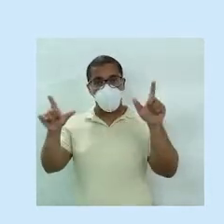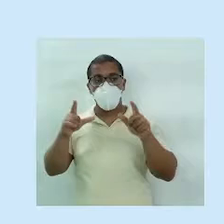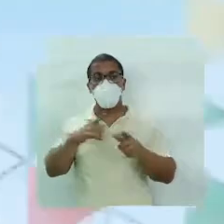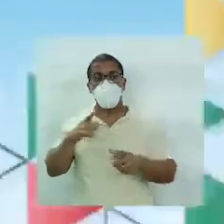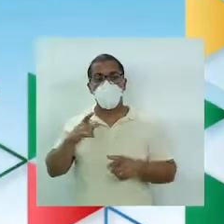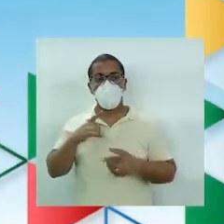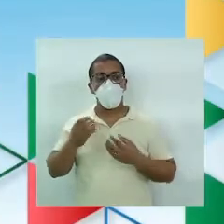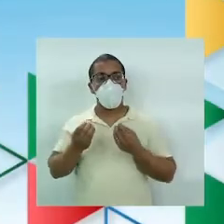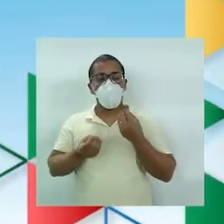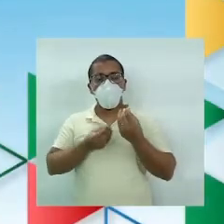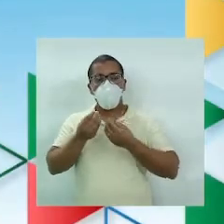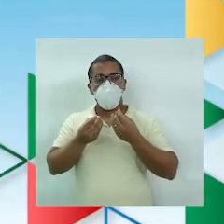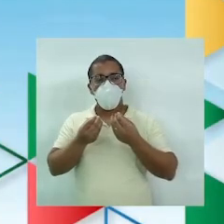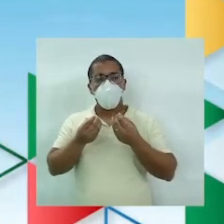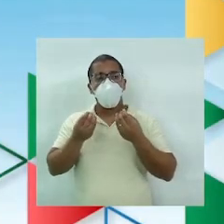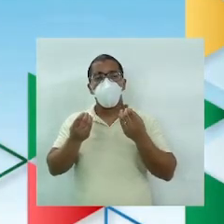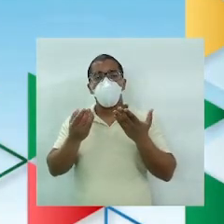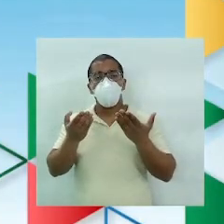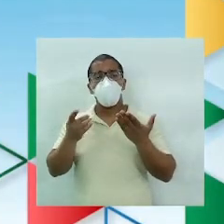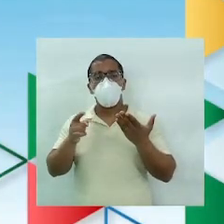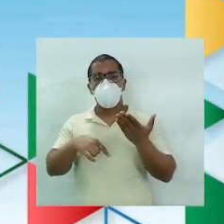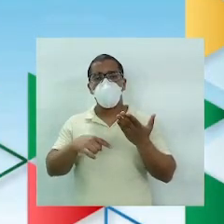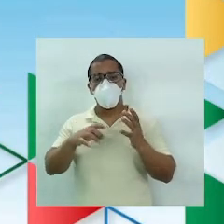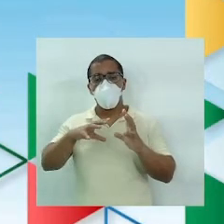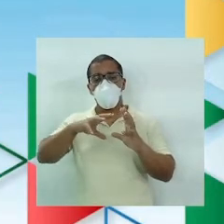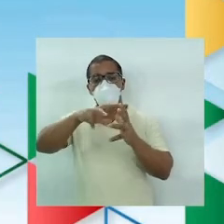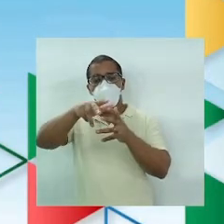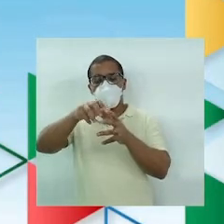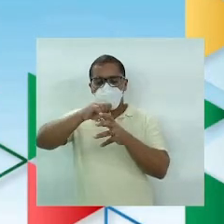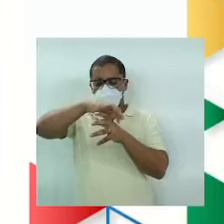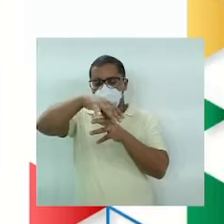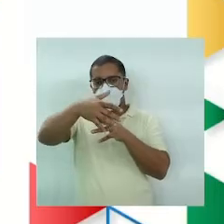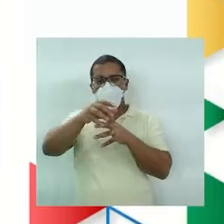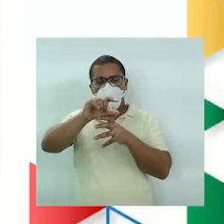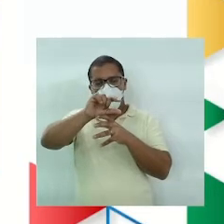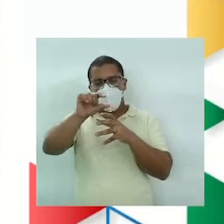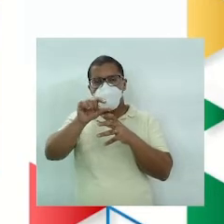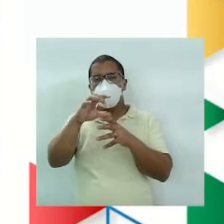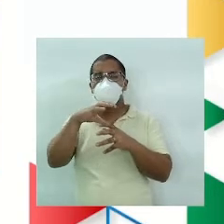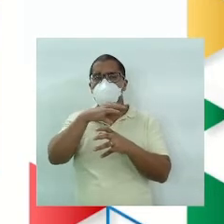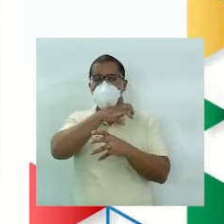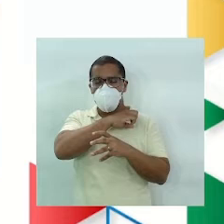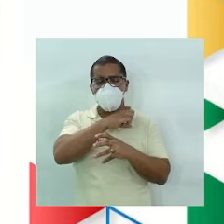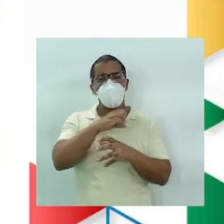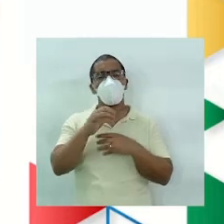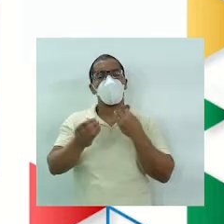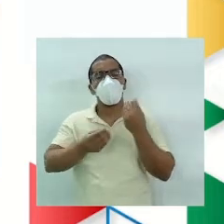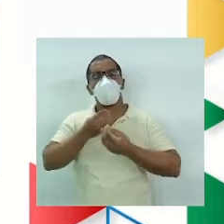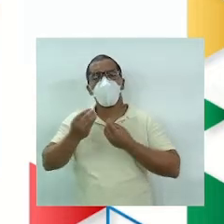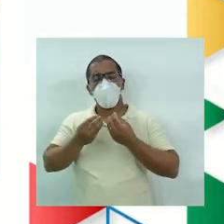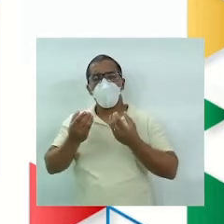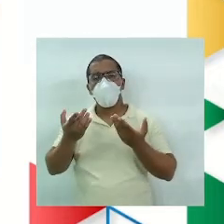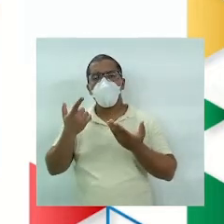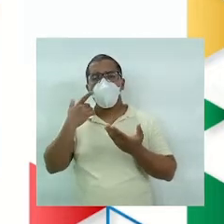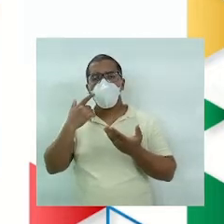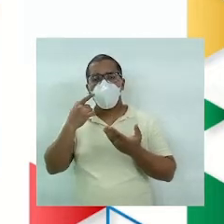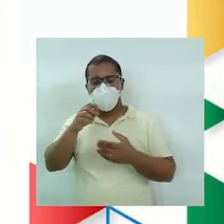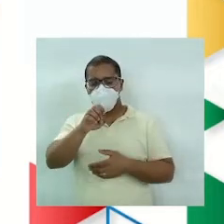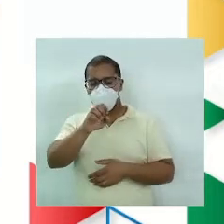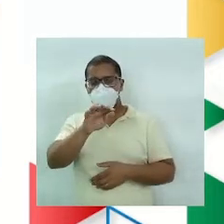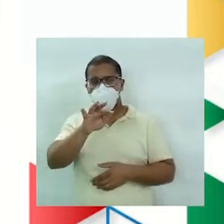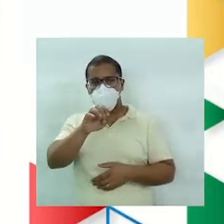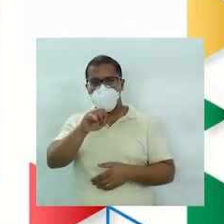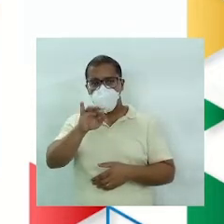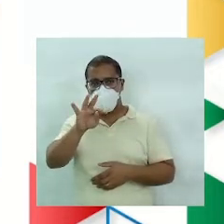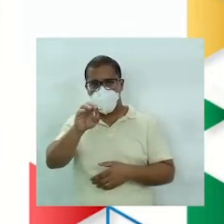de combustíveis fósseis e o efeito estufa, tá certo? Vamos lá. O efeito estufa. O efeito estufa é